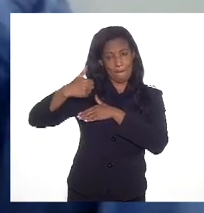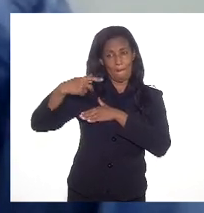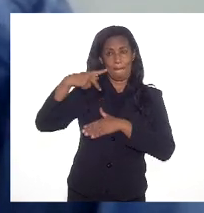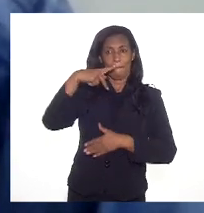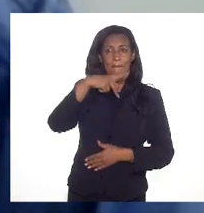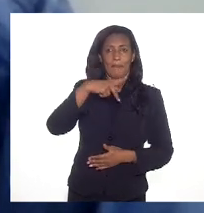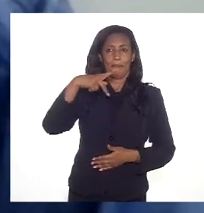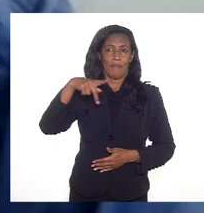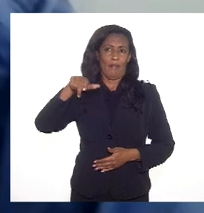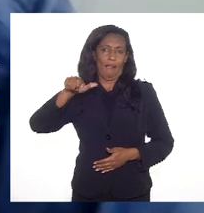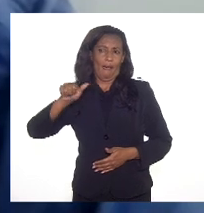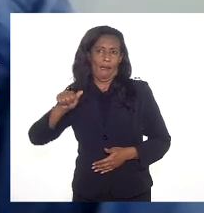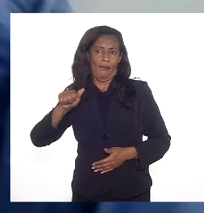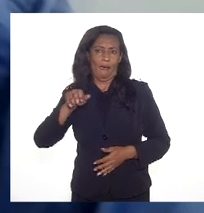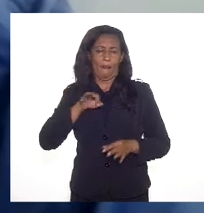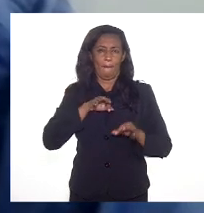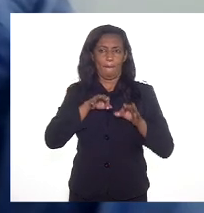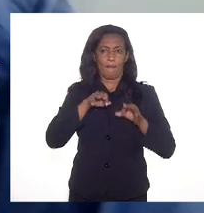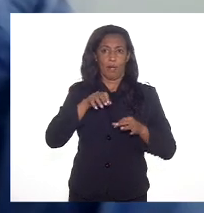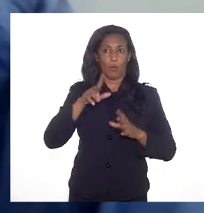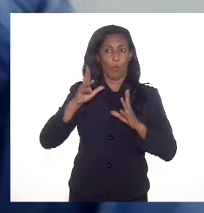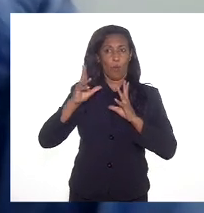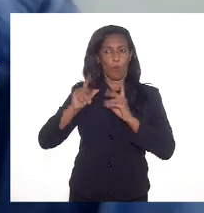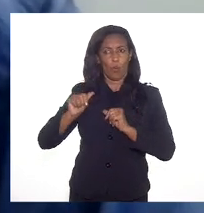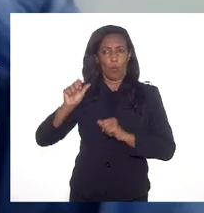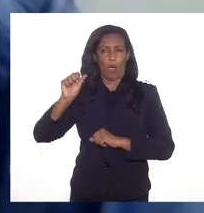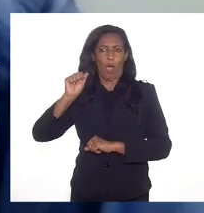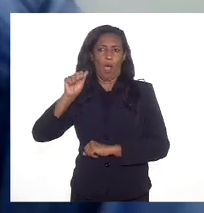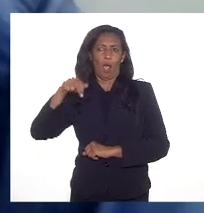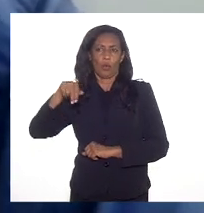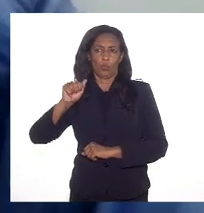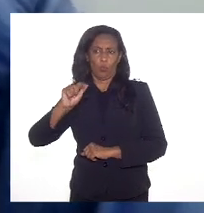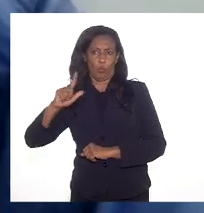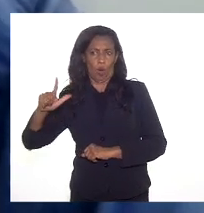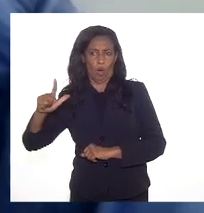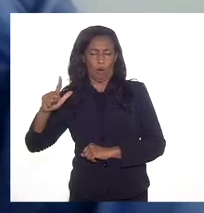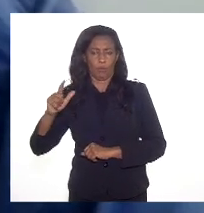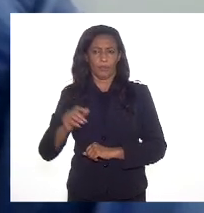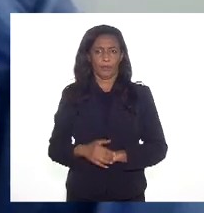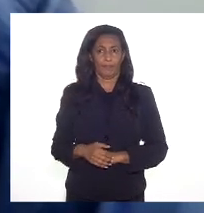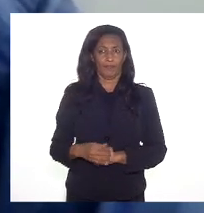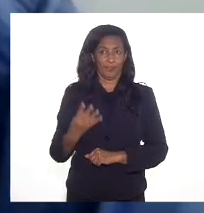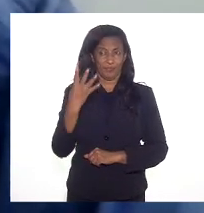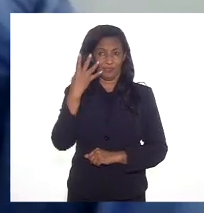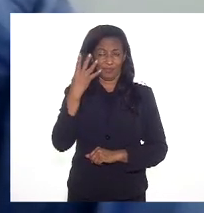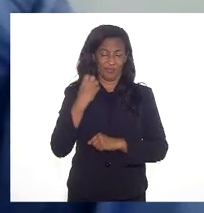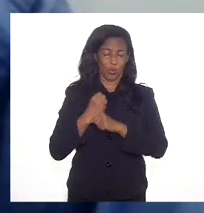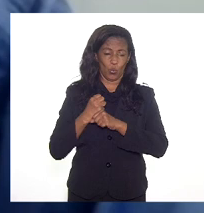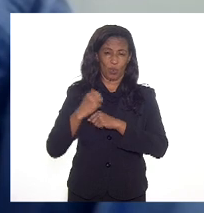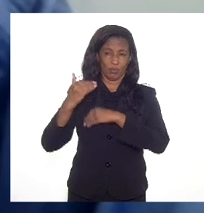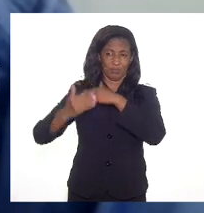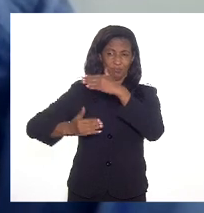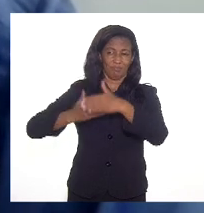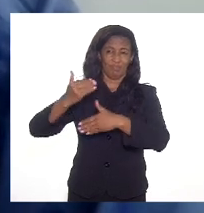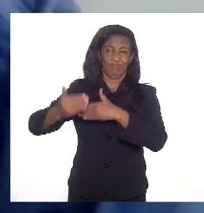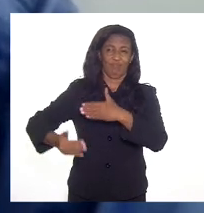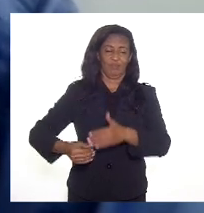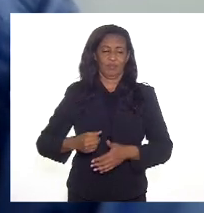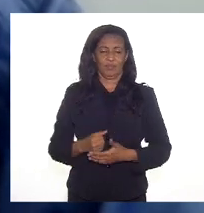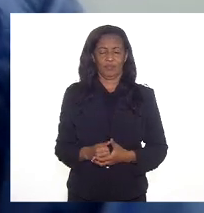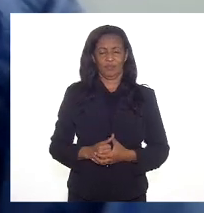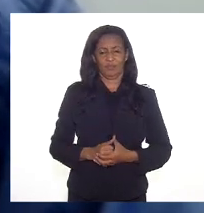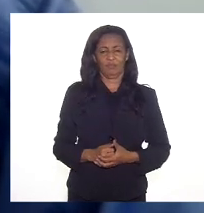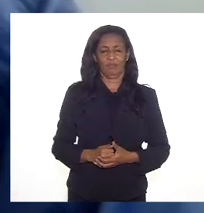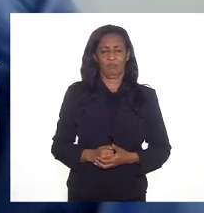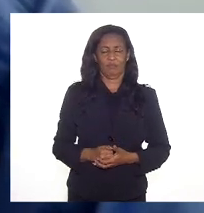PPA, Plano Plurianual, é uma previsão para 4 anos e